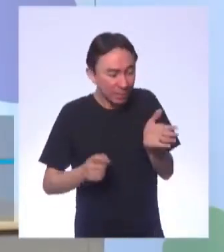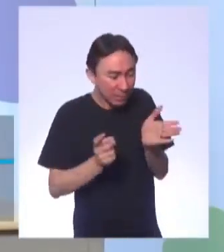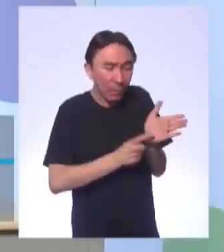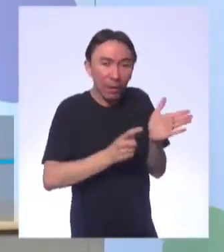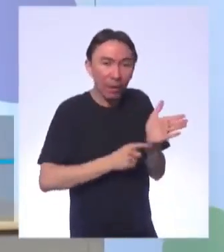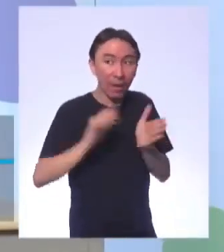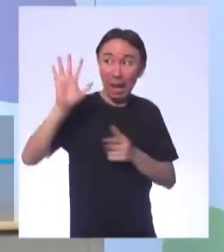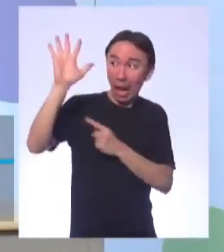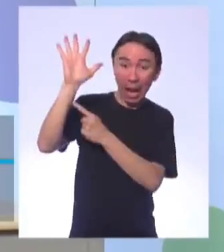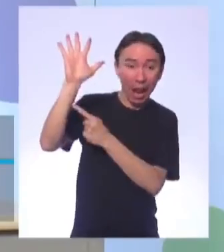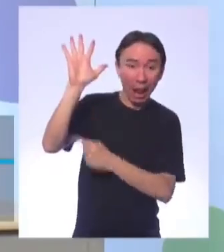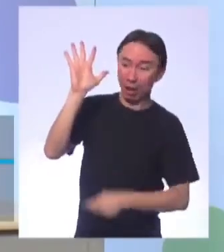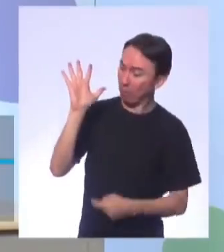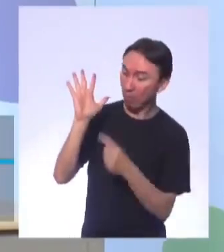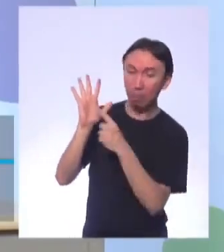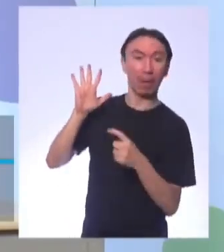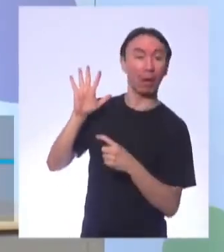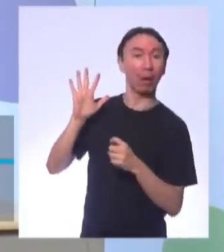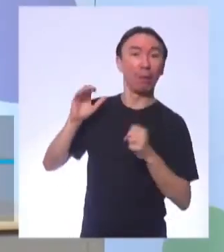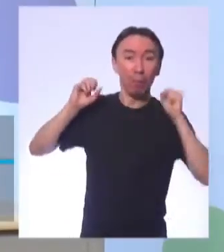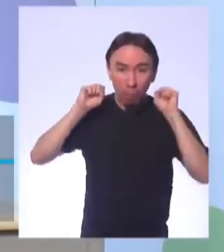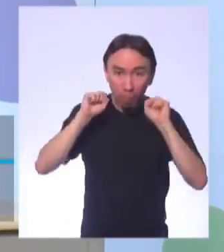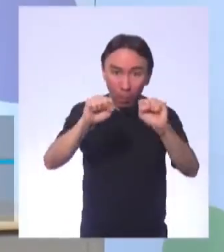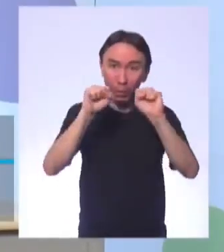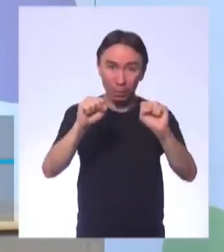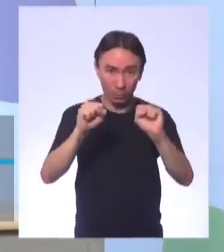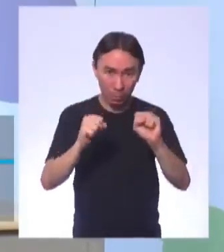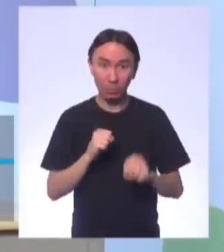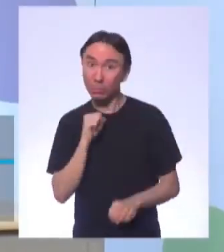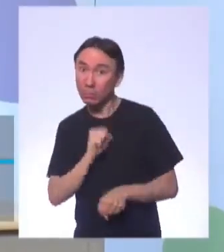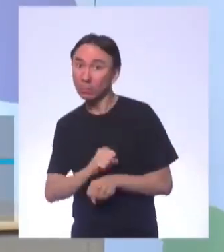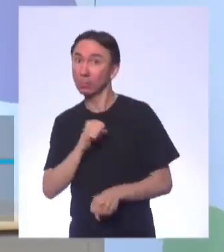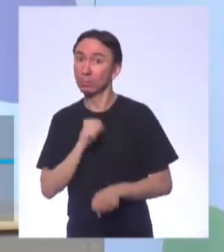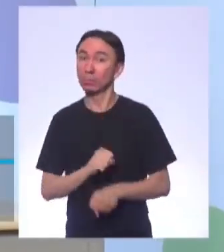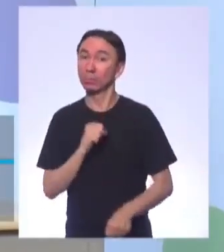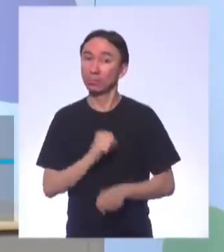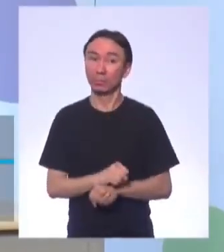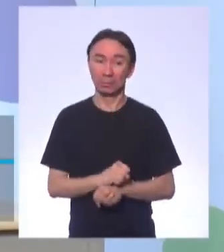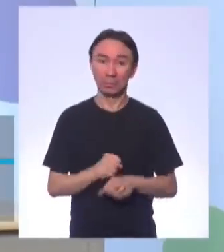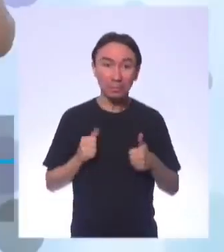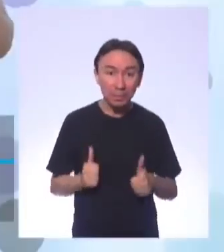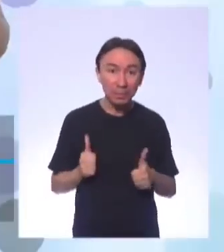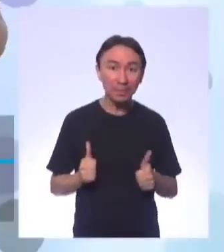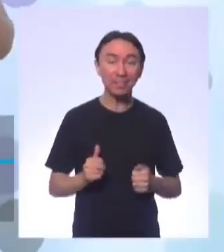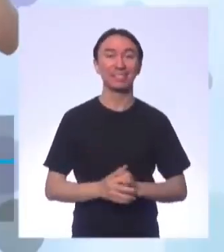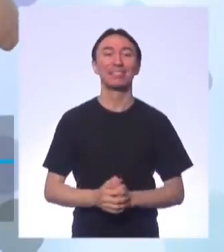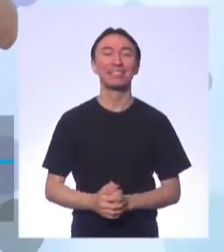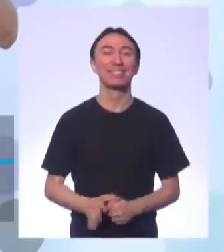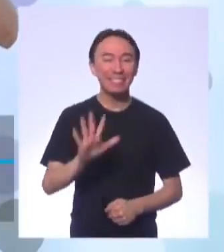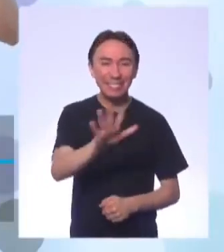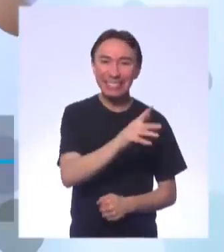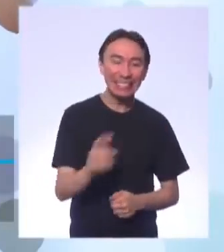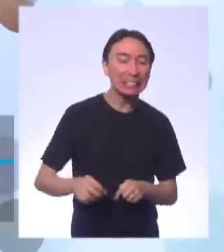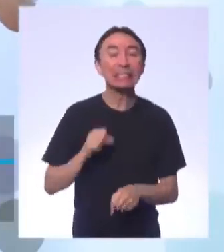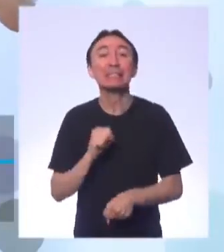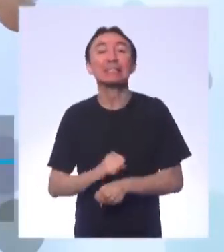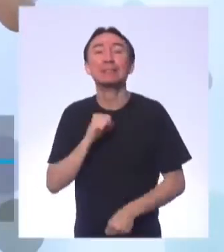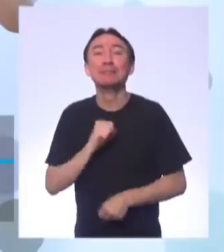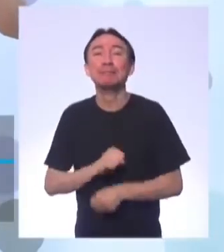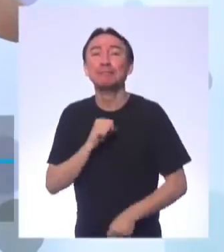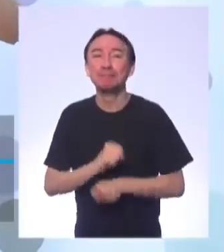bonequinho sem muitos problemas gente tá esperando aqui tá então Quanto vem alguém aí eu só vou